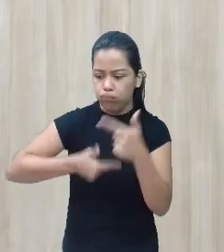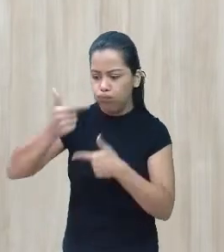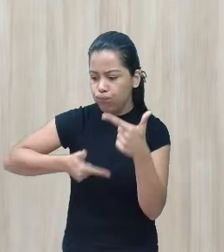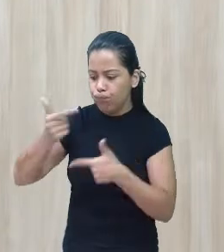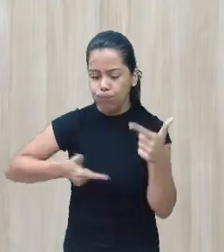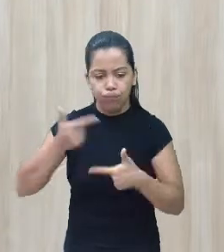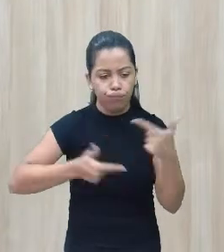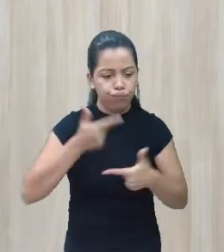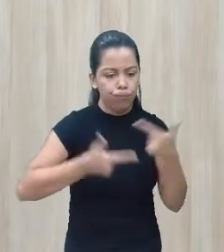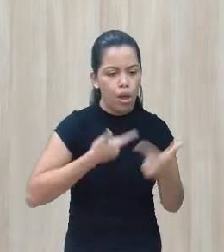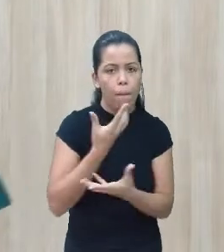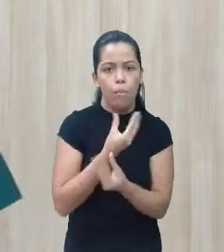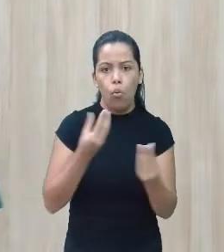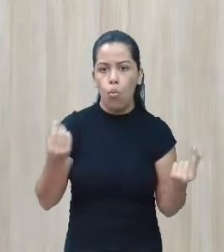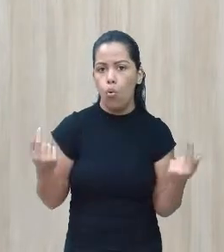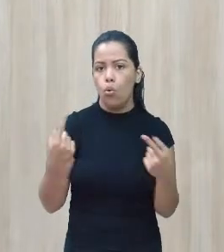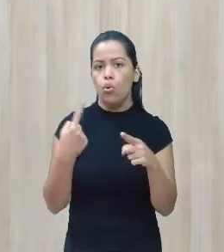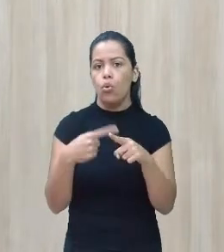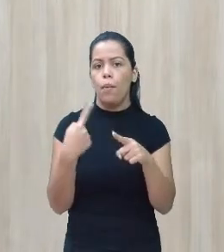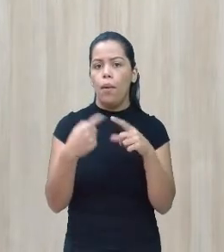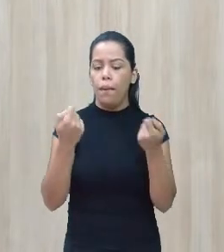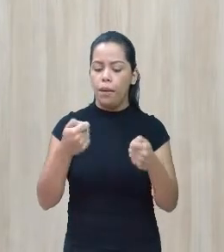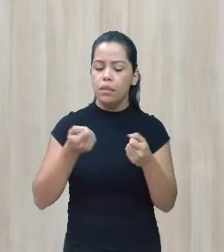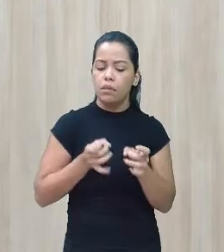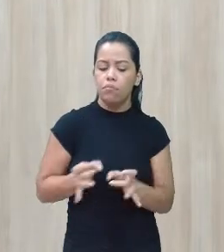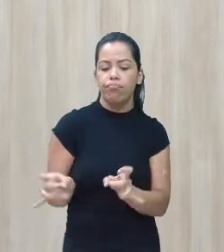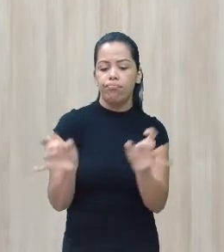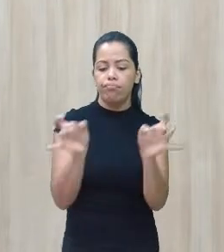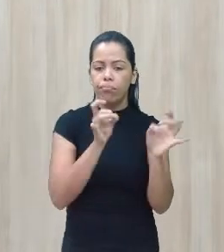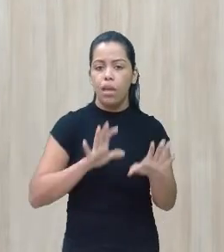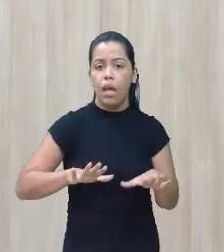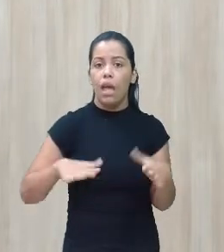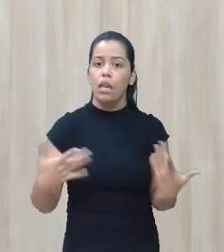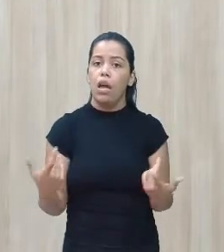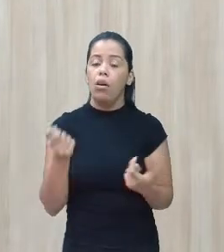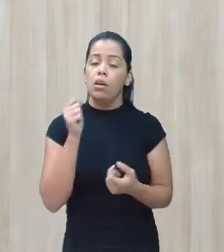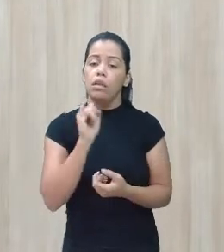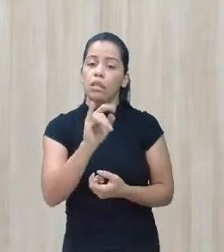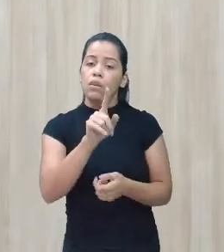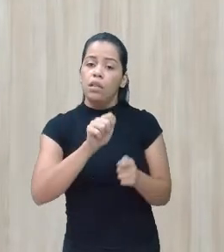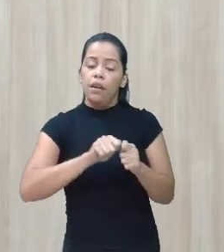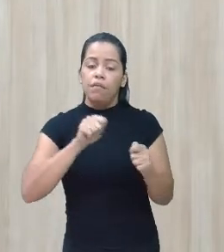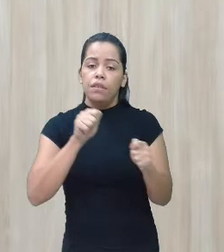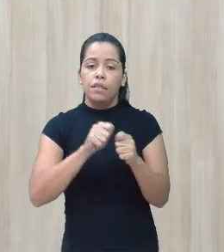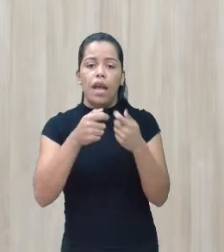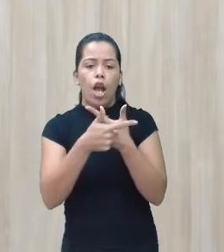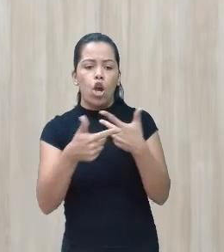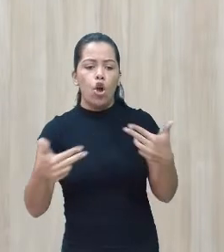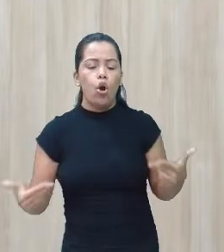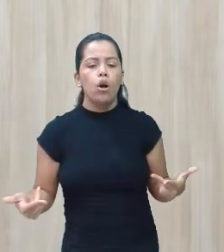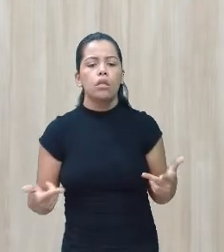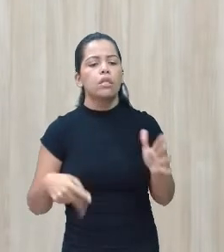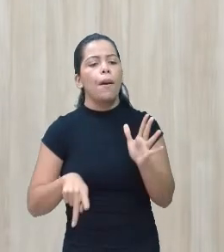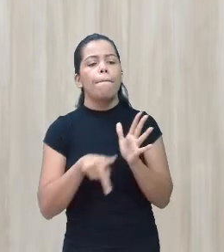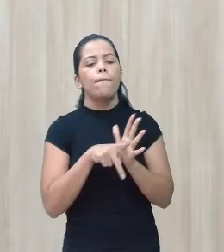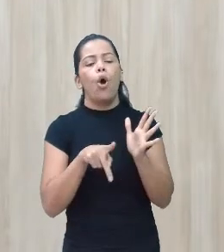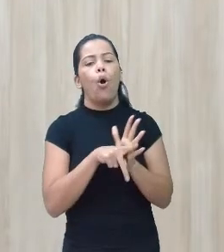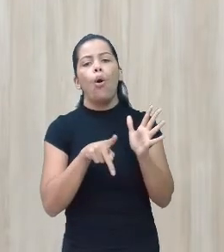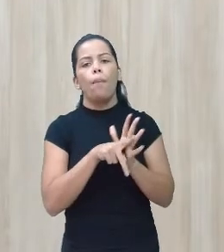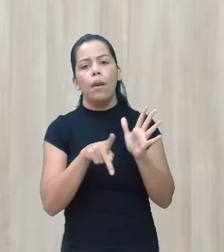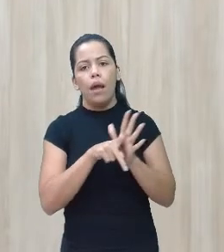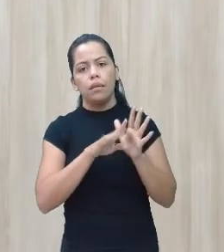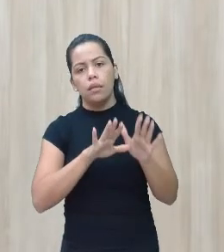tenho que vender, não é mesmo? E de forma personalizada, porque ela precisa se adequar ao meu público consumidor, ao